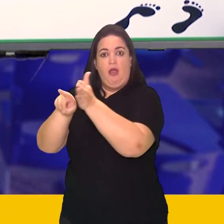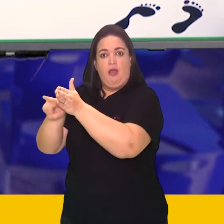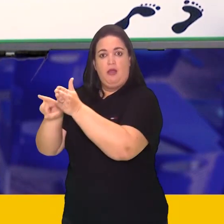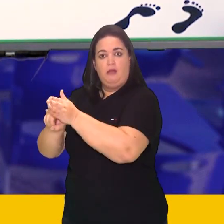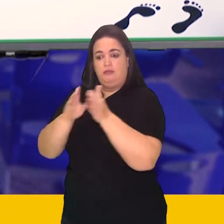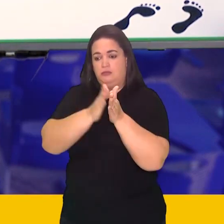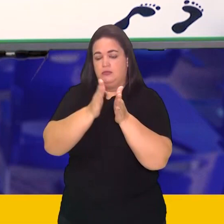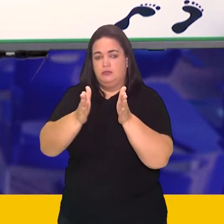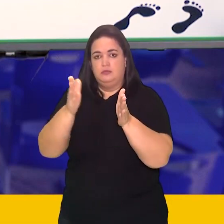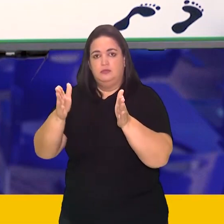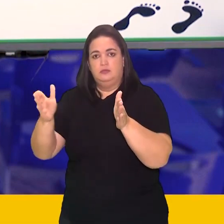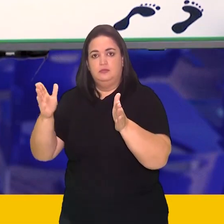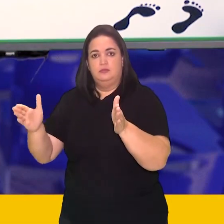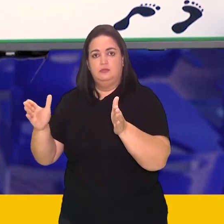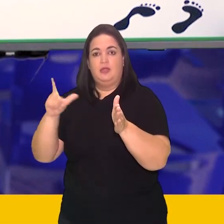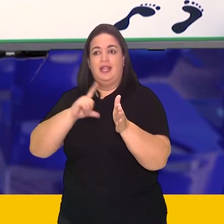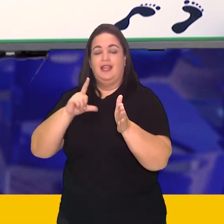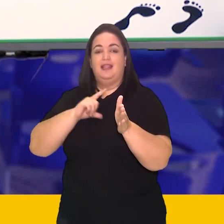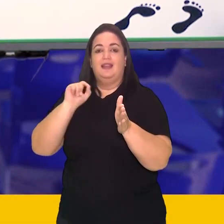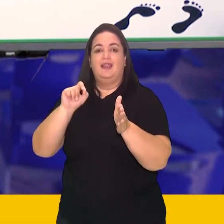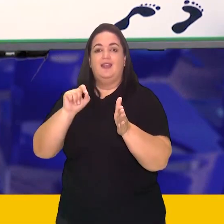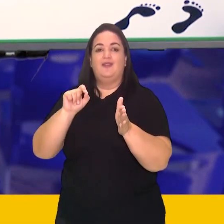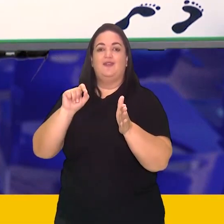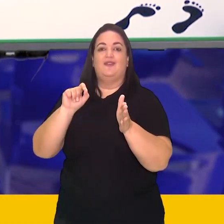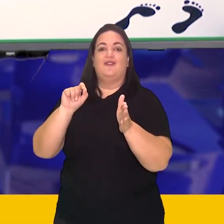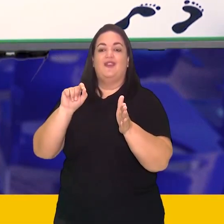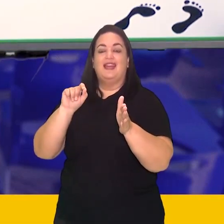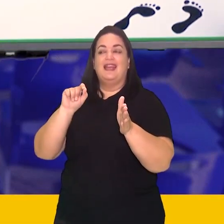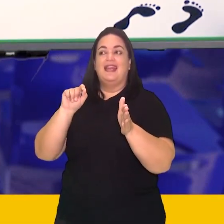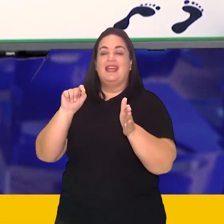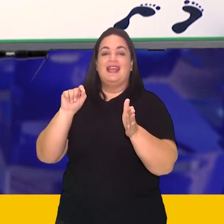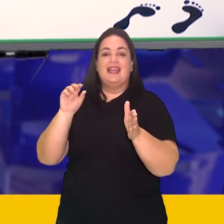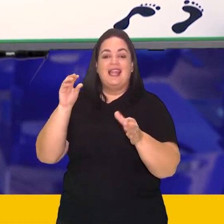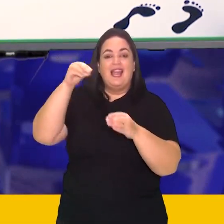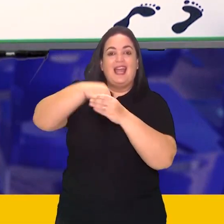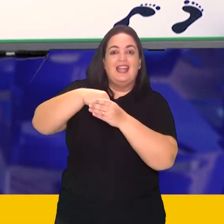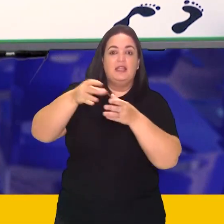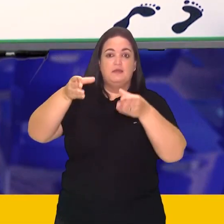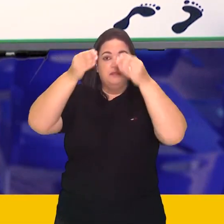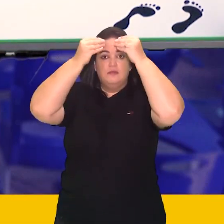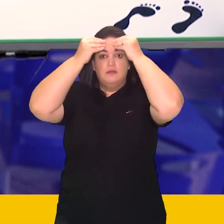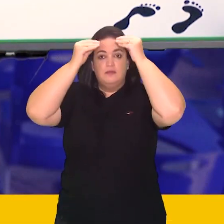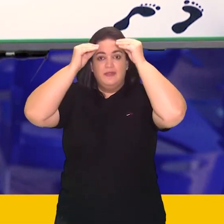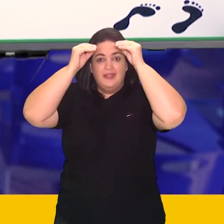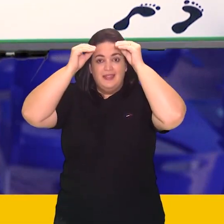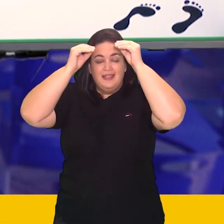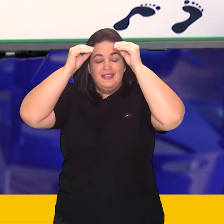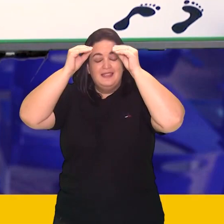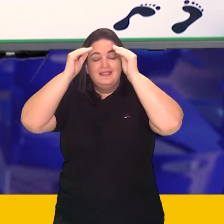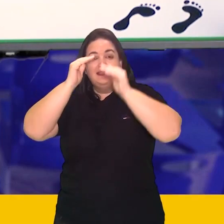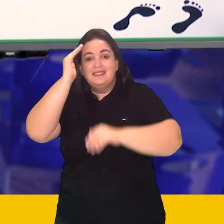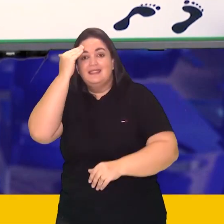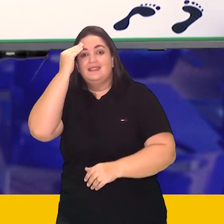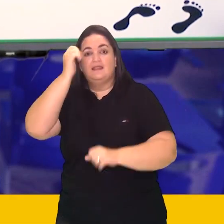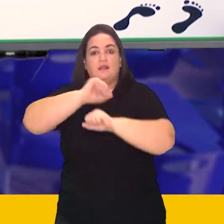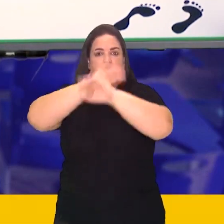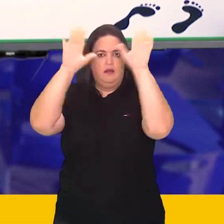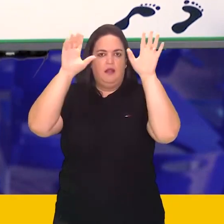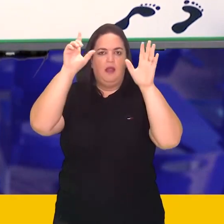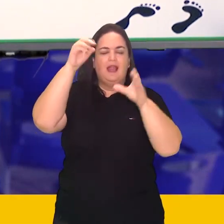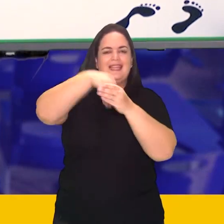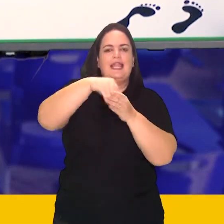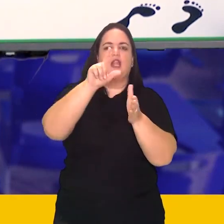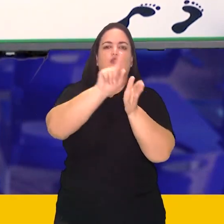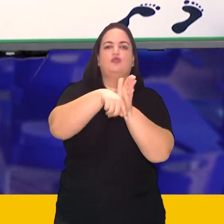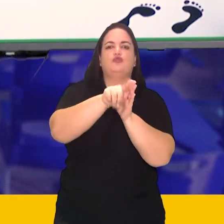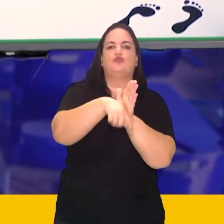estão concentradas na nossa compreensão e na sua compreensão sobre o gênero narrativa de enigma. Vamos para elas?